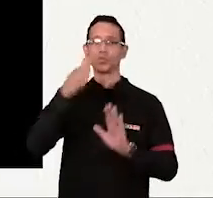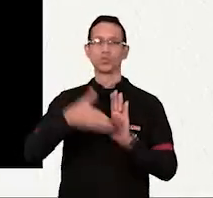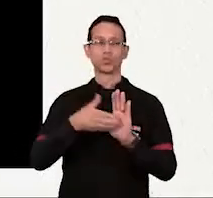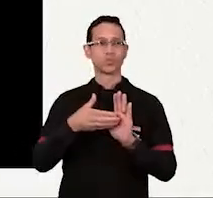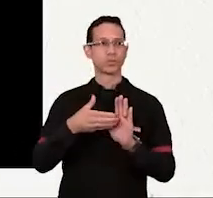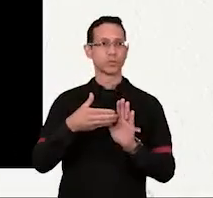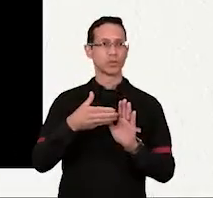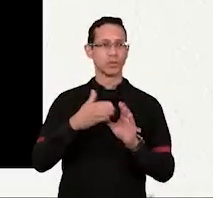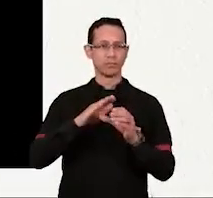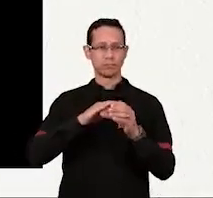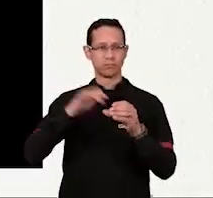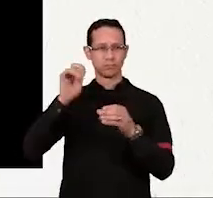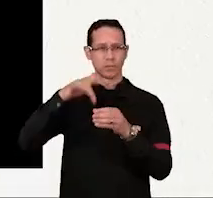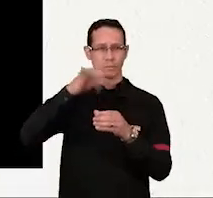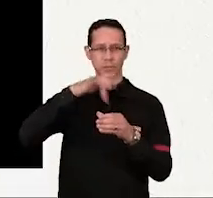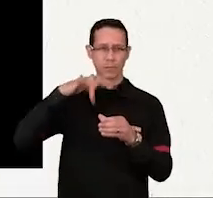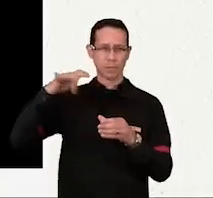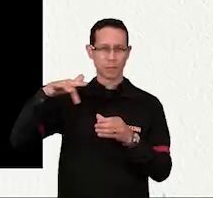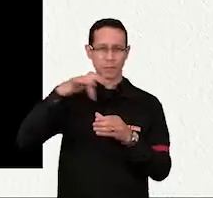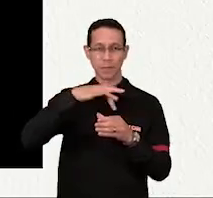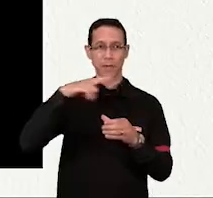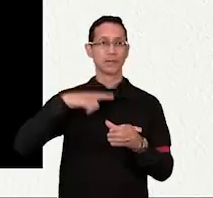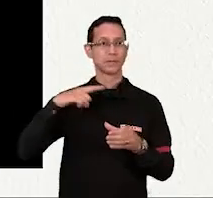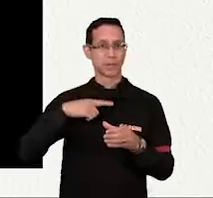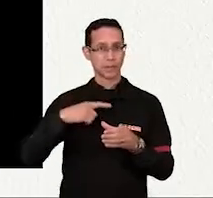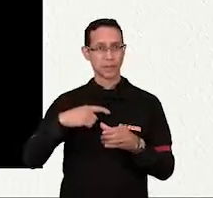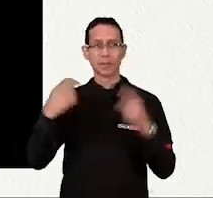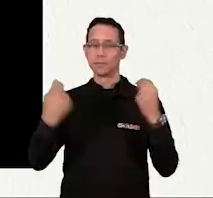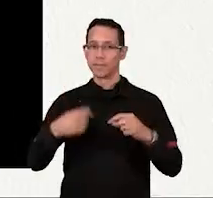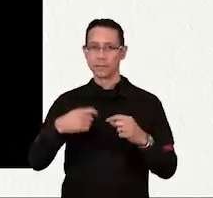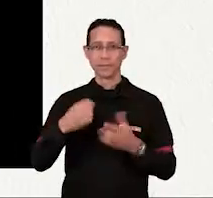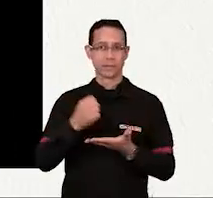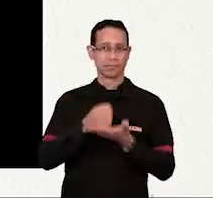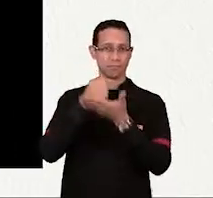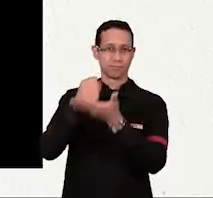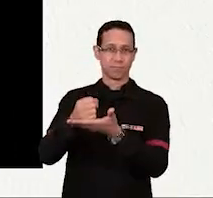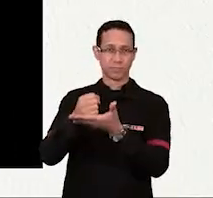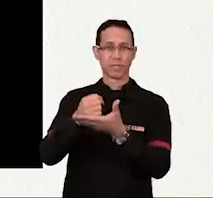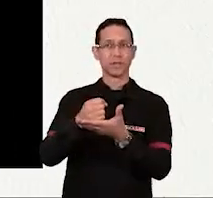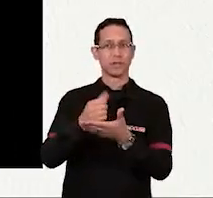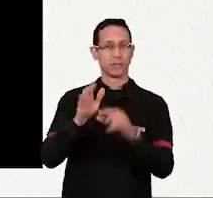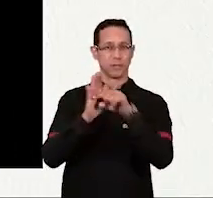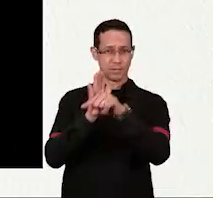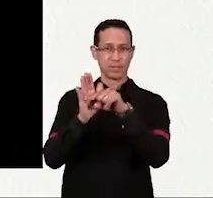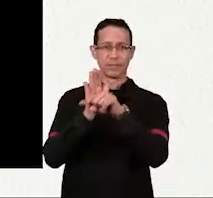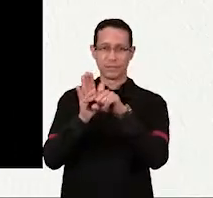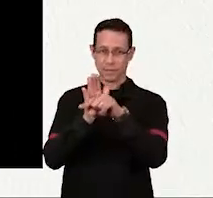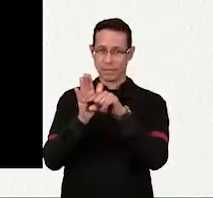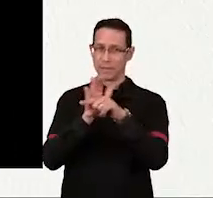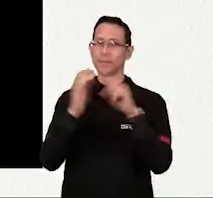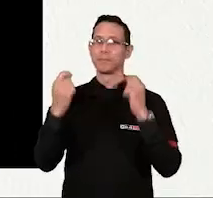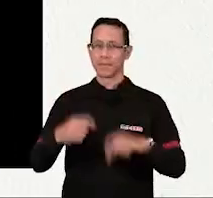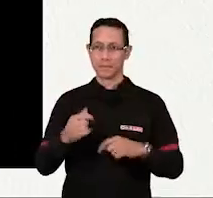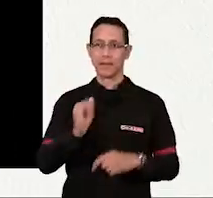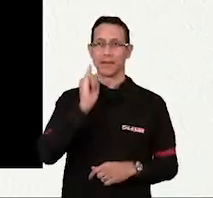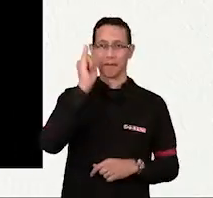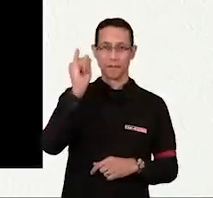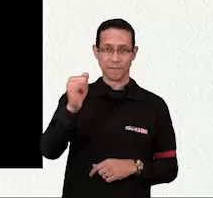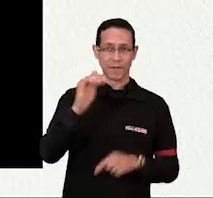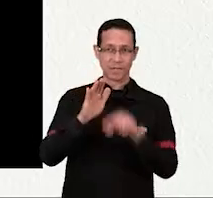né, cheia de material de colisteatoma, e você tem que encaminhar esse material junto com esse pólipo, avisar